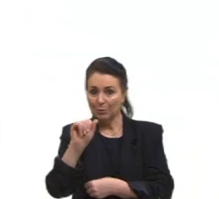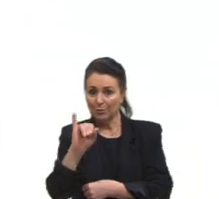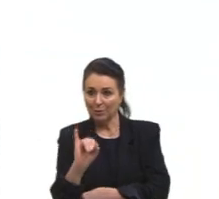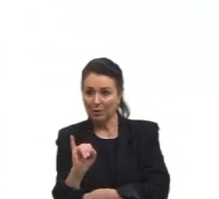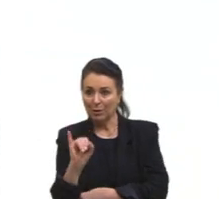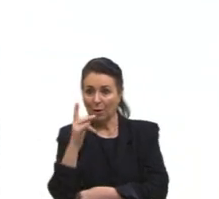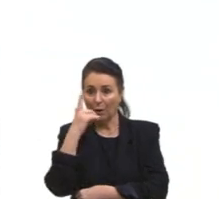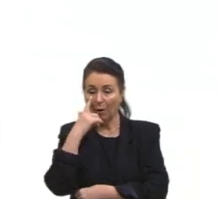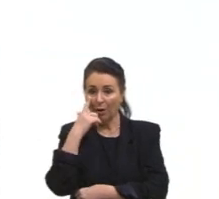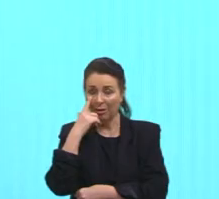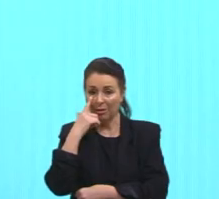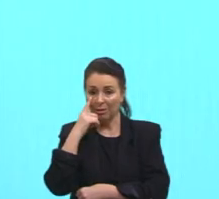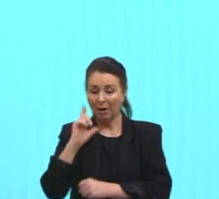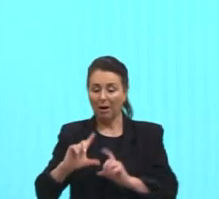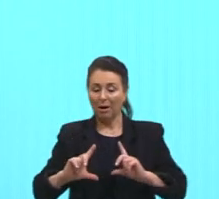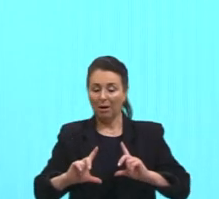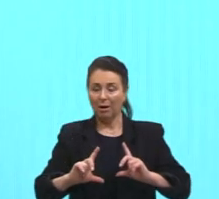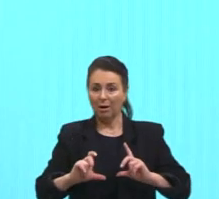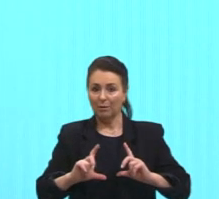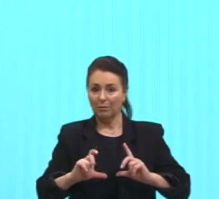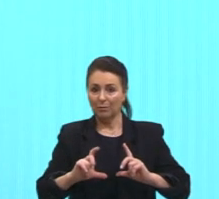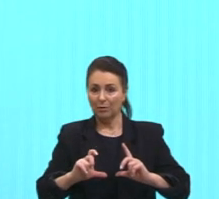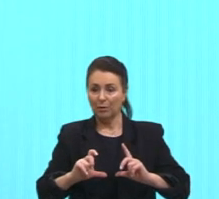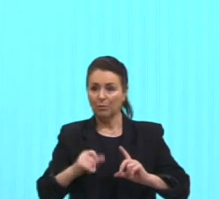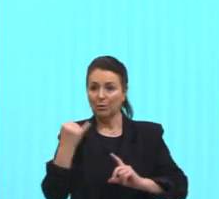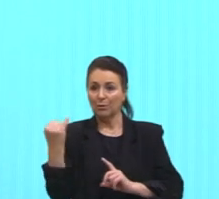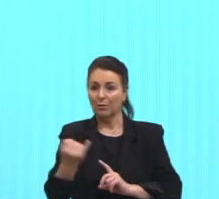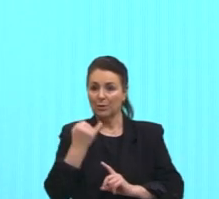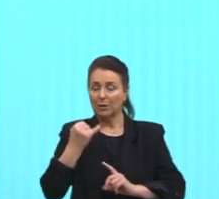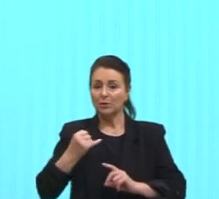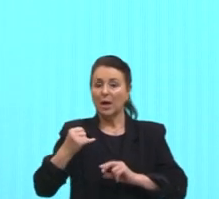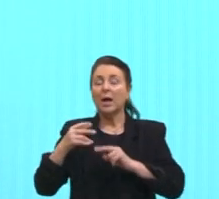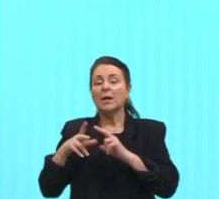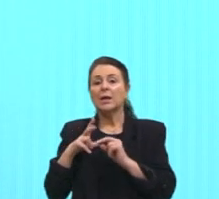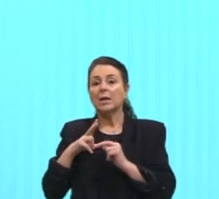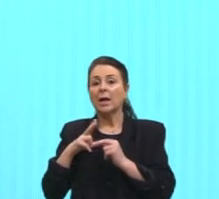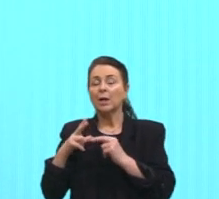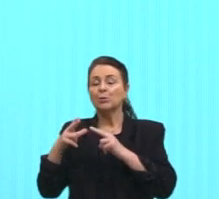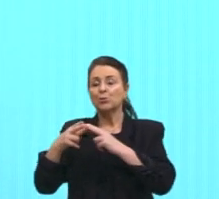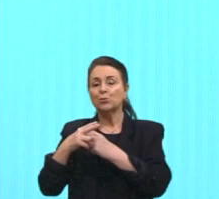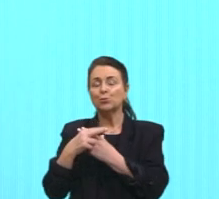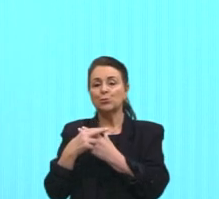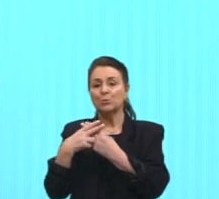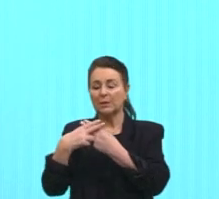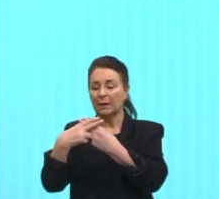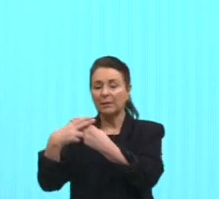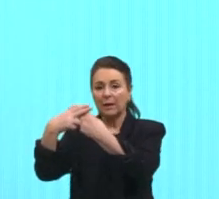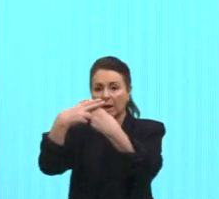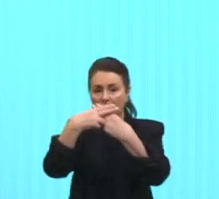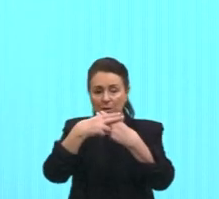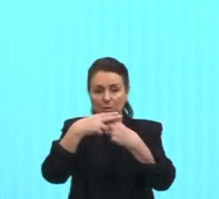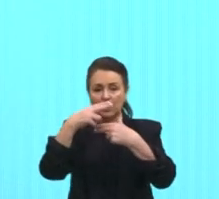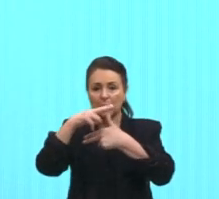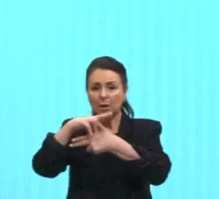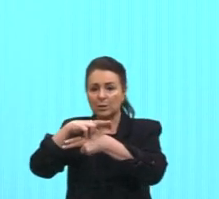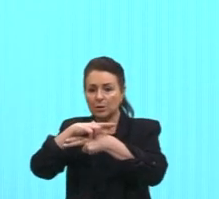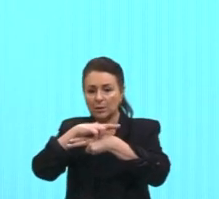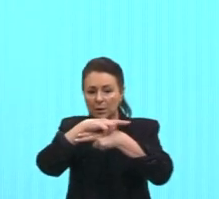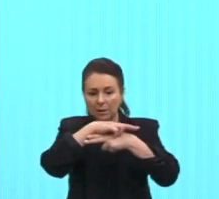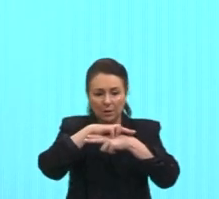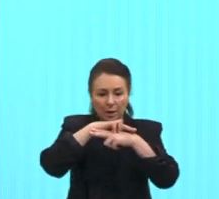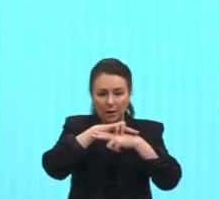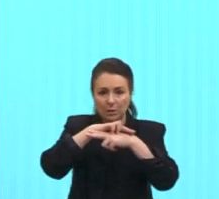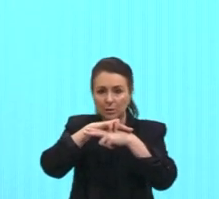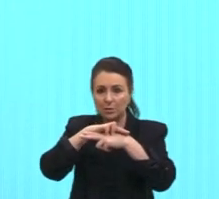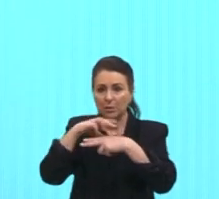vocês essa é uma foto de satélite em poucos anos eles duplicaram a sua costa né eles fizeram